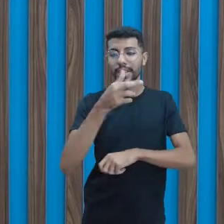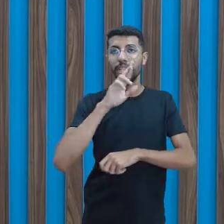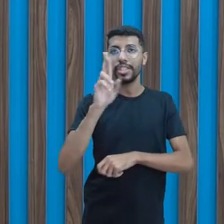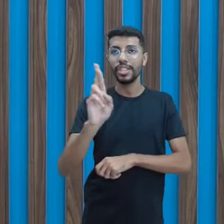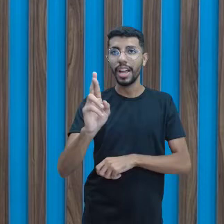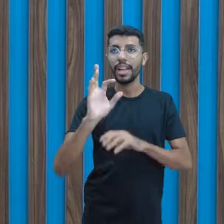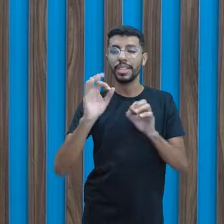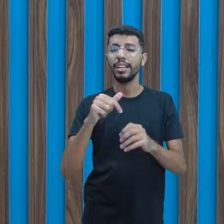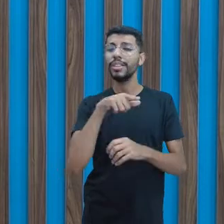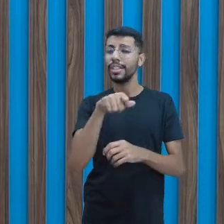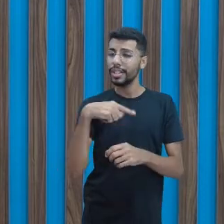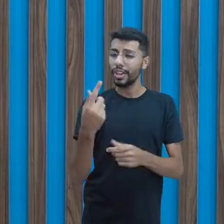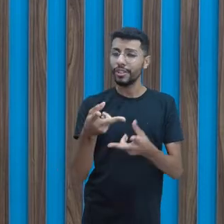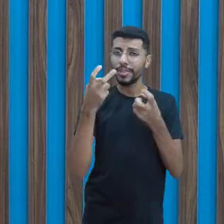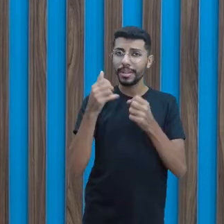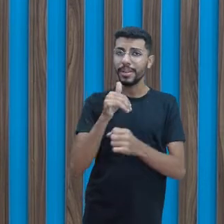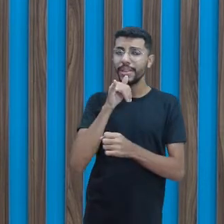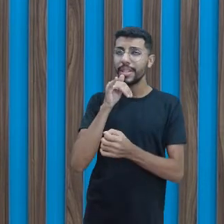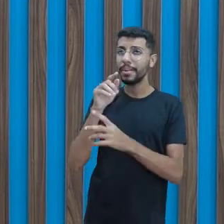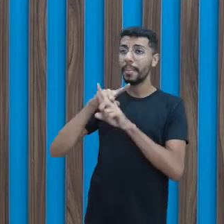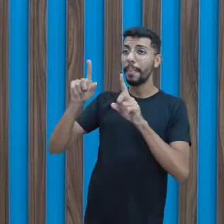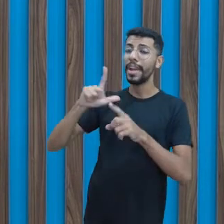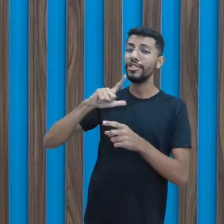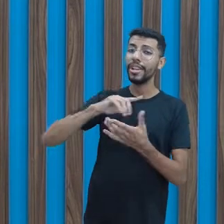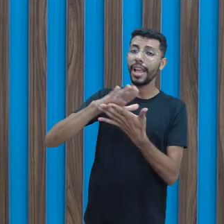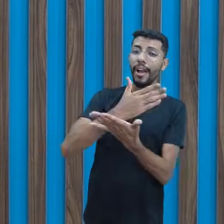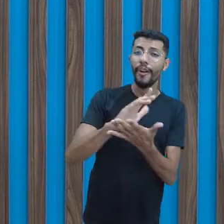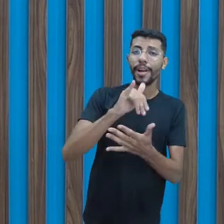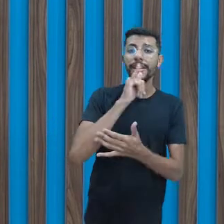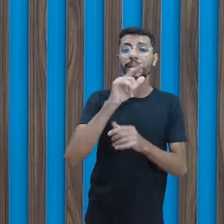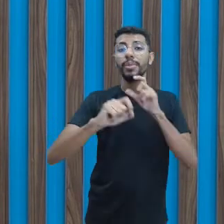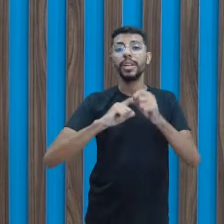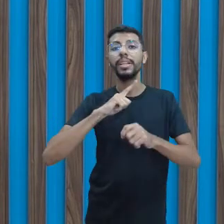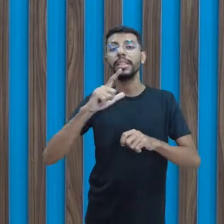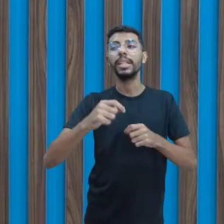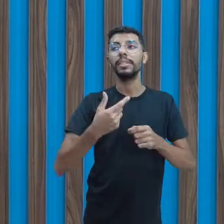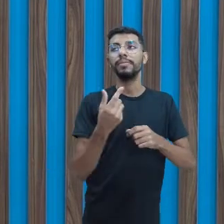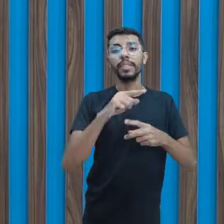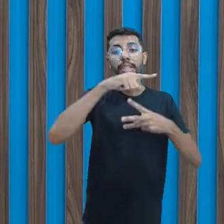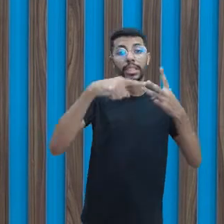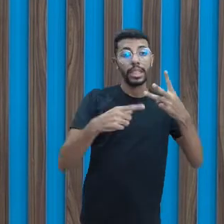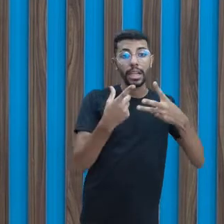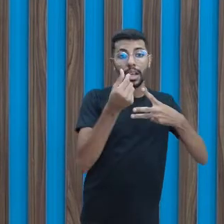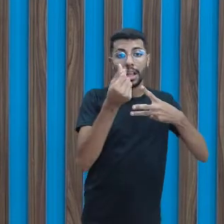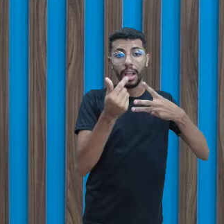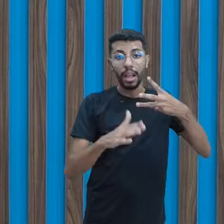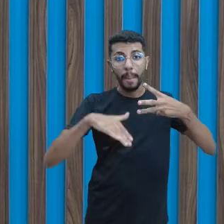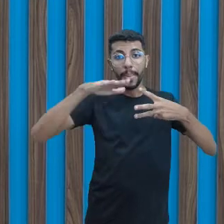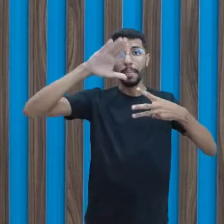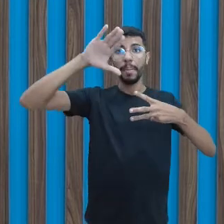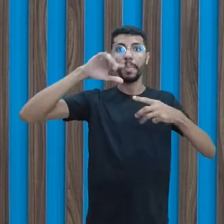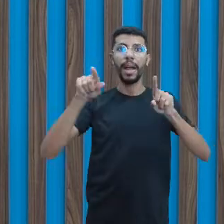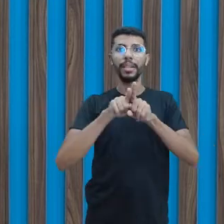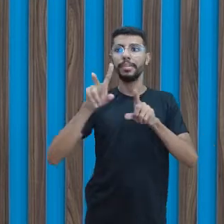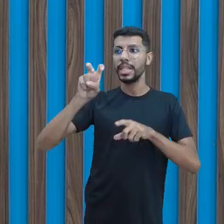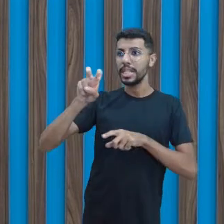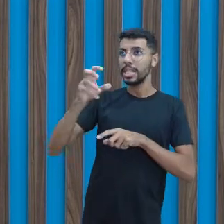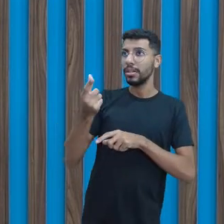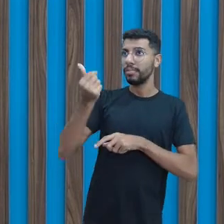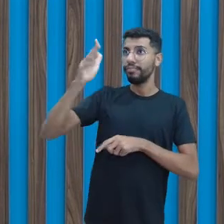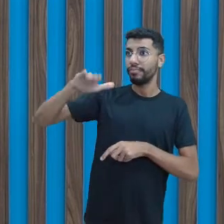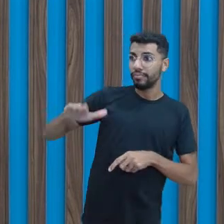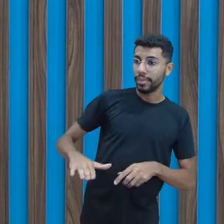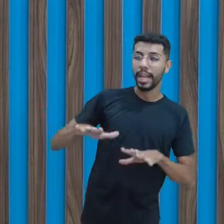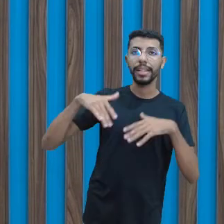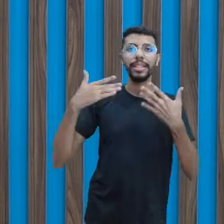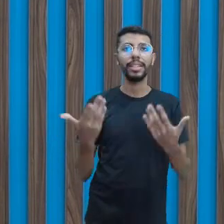aí exemplos e questões que vai haver 3 aumentos sucessivos e 5 descontos sucessivos, e aí vai ficar